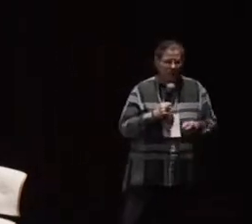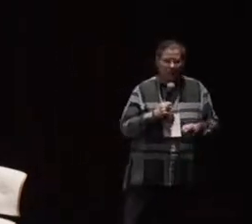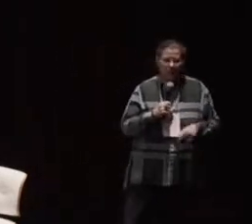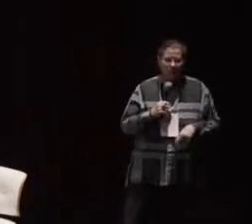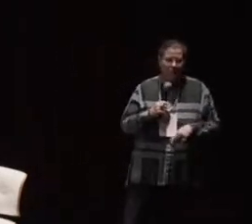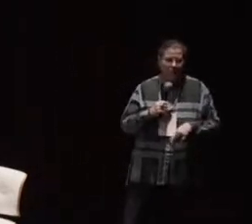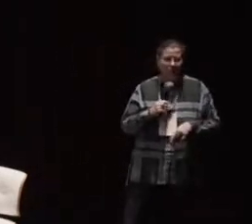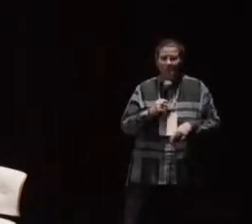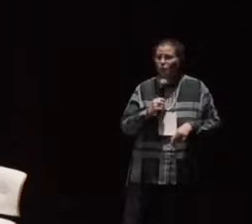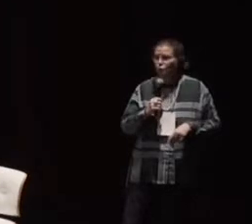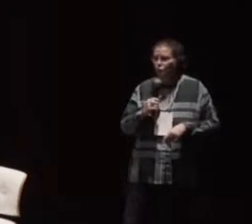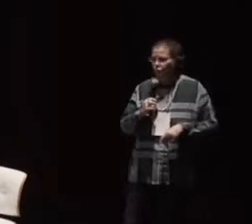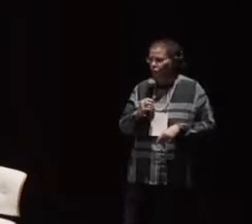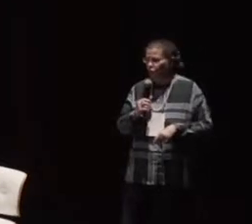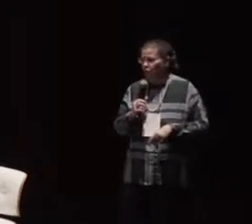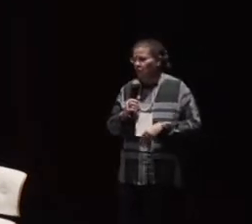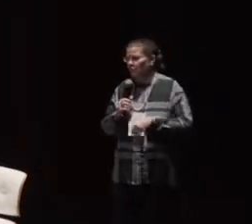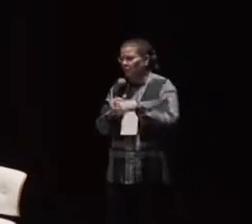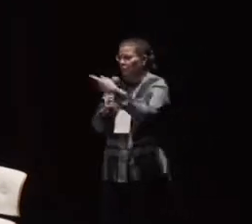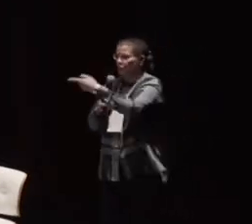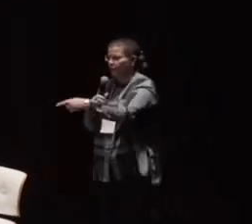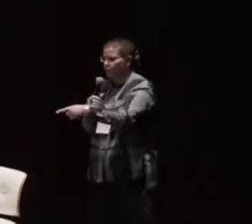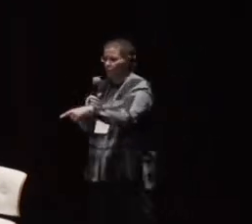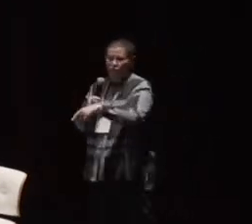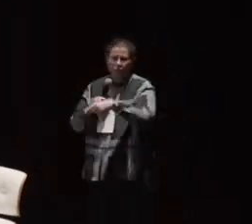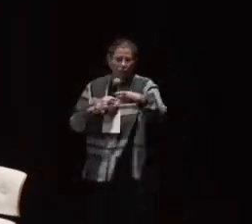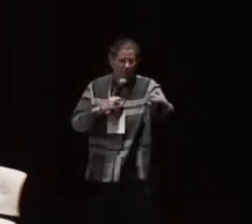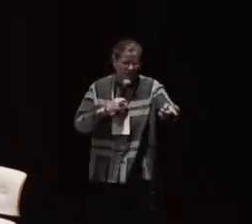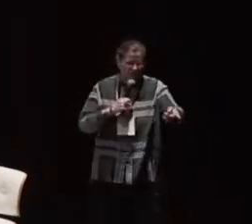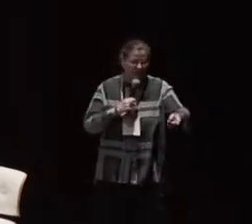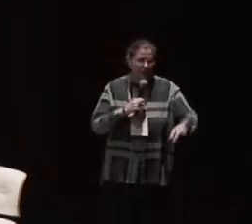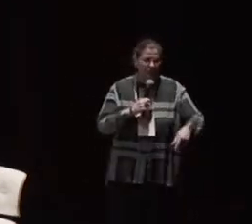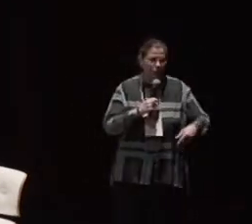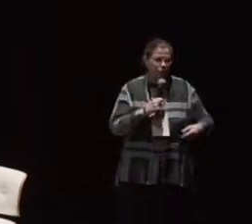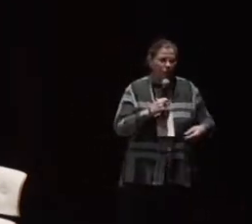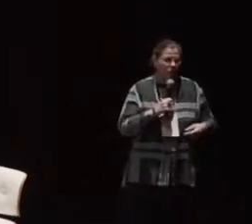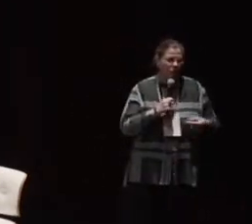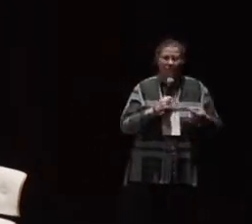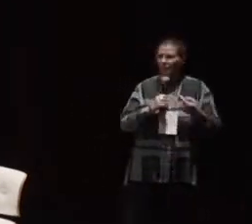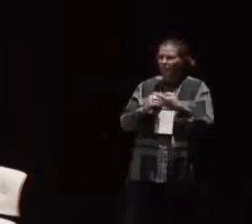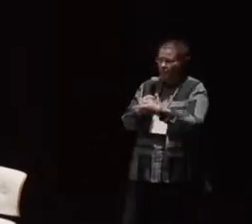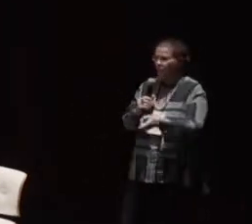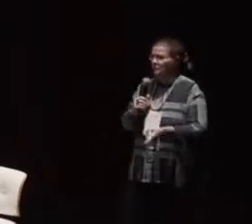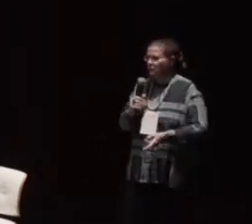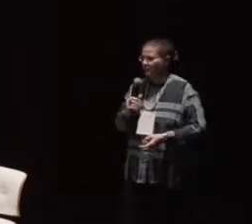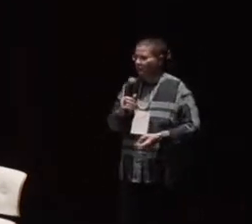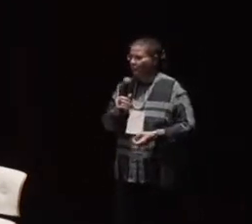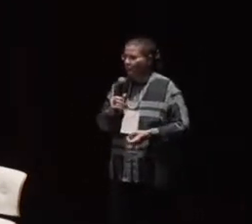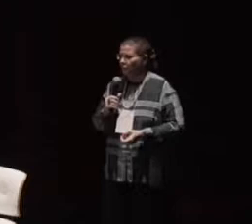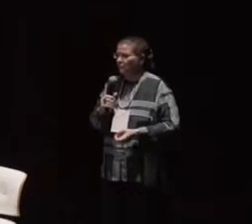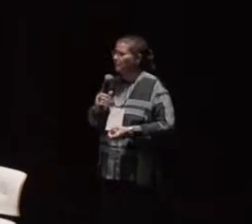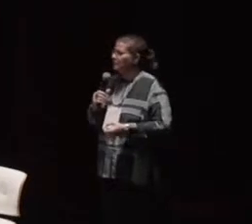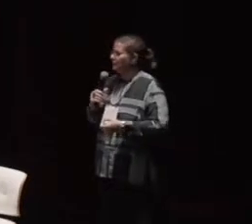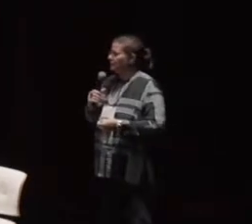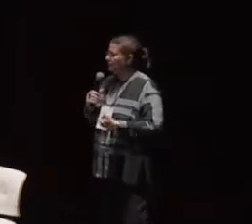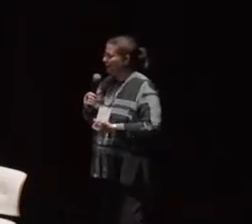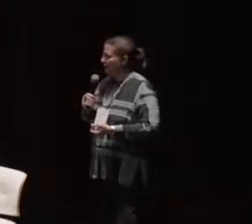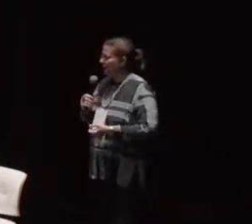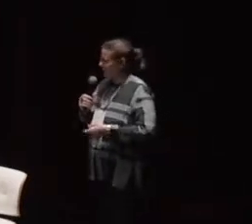muito aqui de que precisamos fazer juntos. Eu toquei nisso no início, Estela reforçou. Quase todas as falas